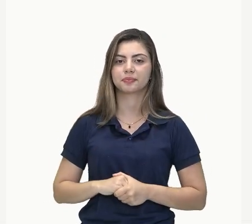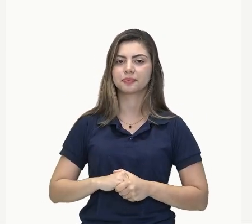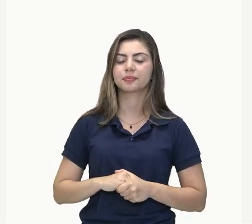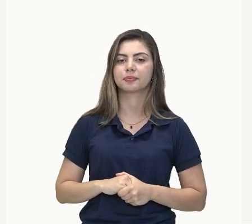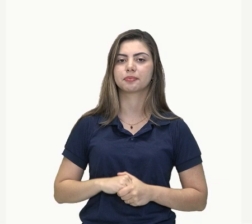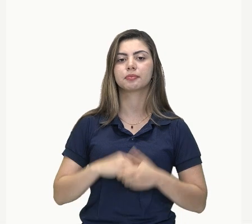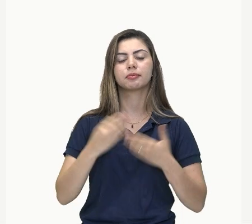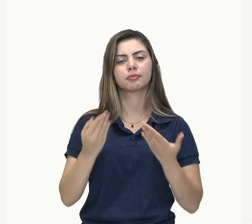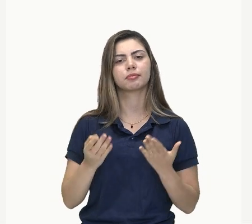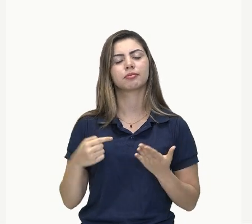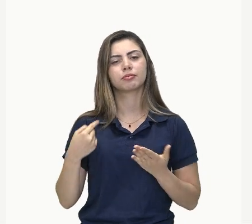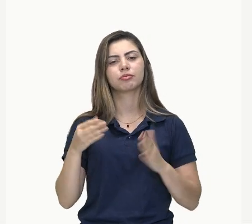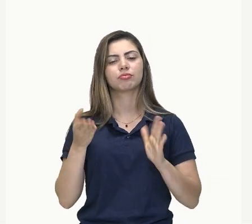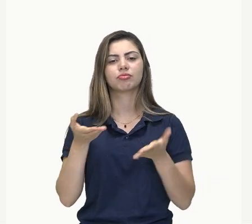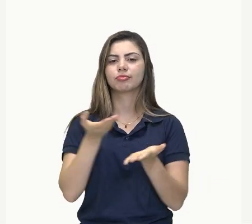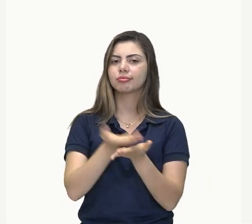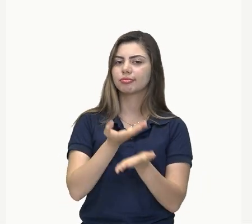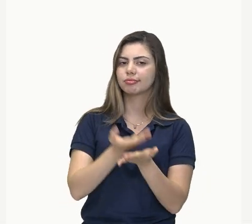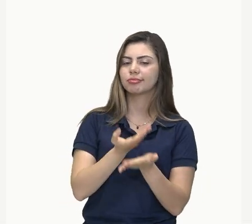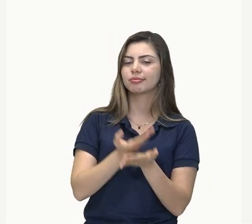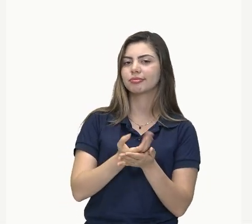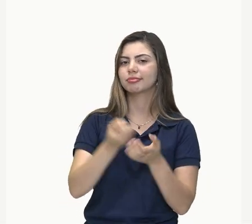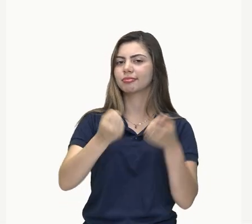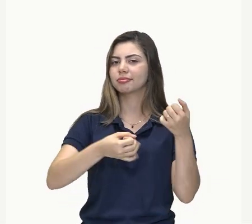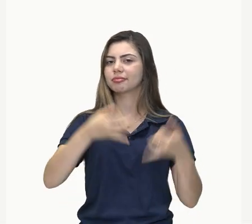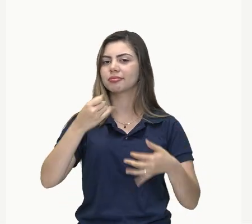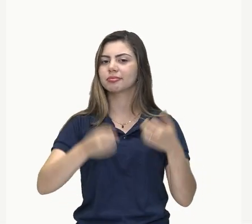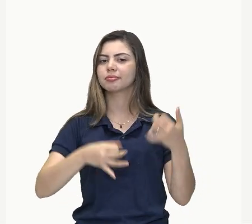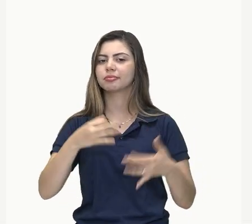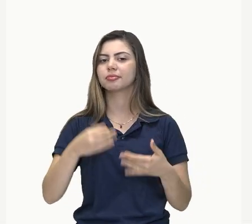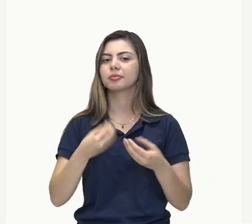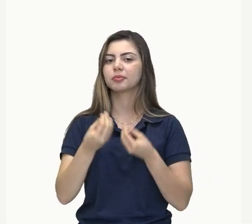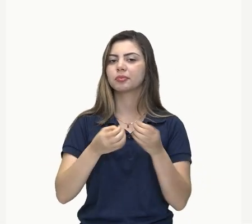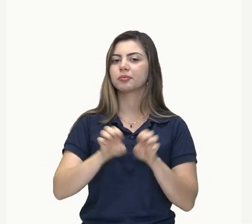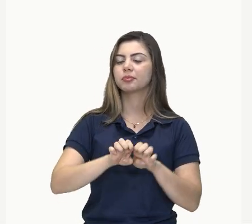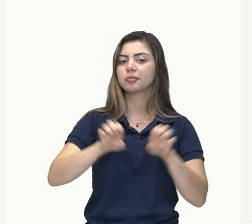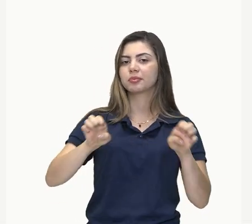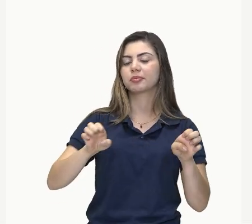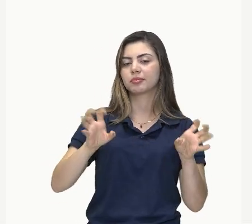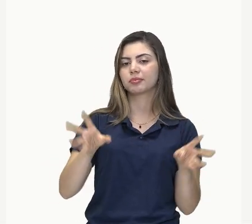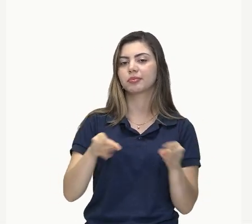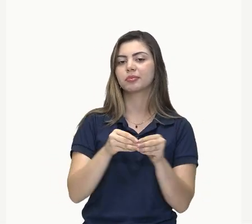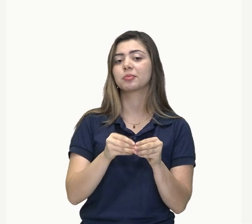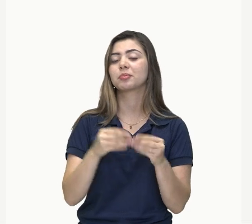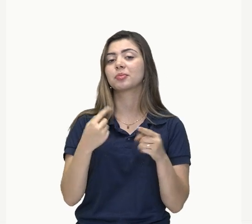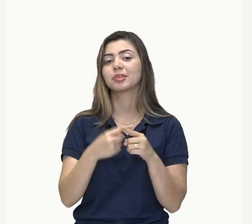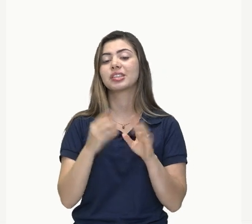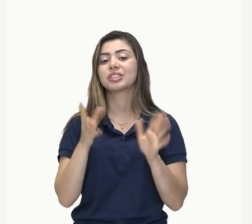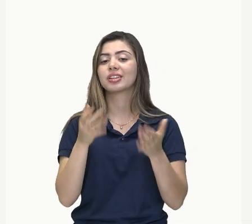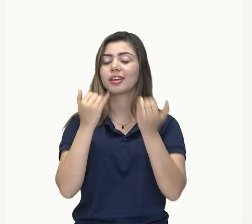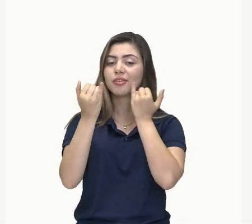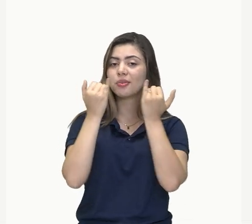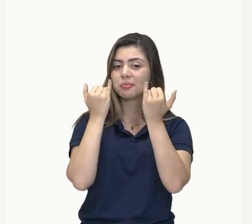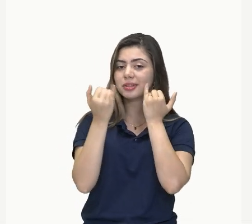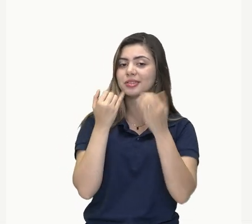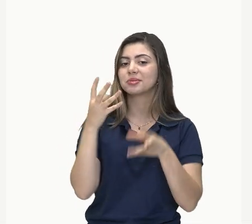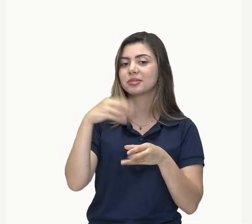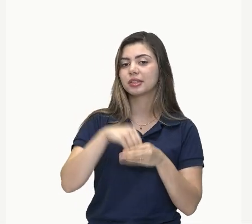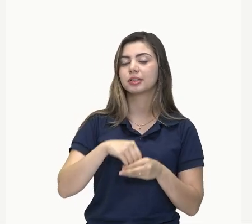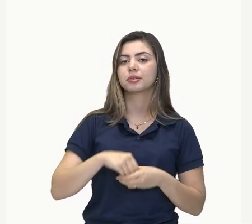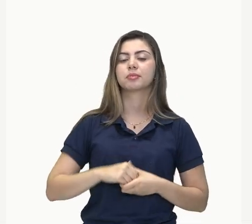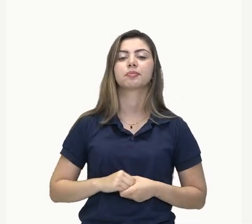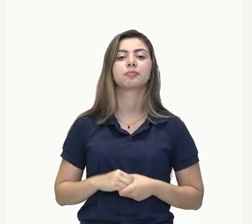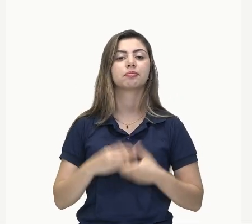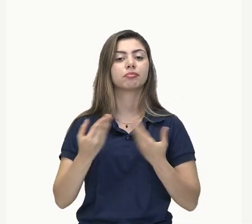nós começamos, então, com a equação reduzida, porque ela já traz informações, tá bom? A equação